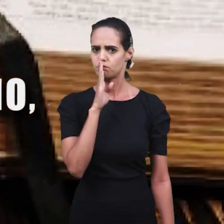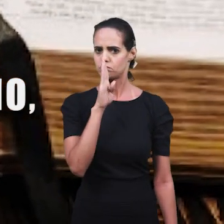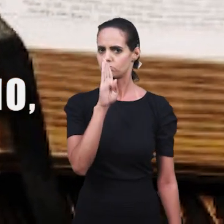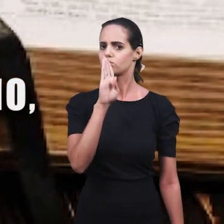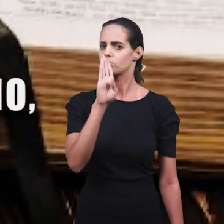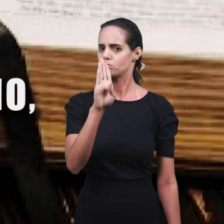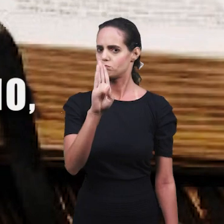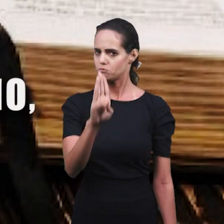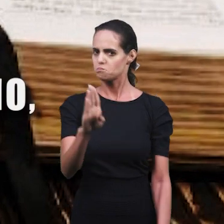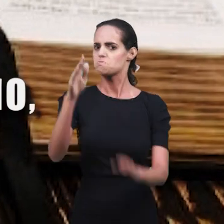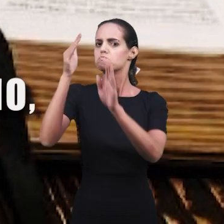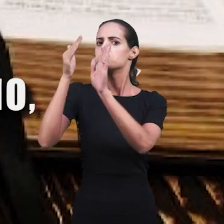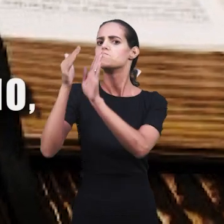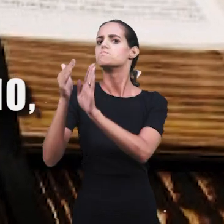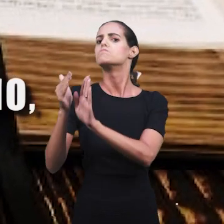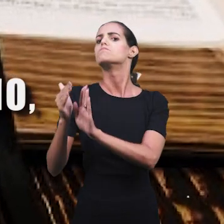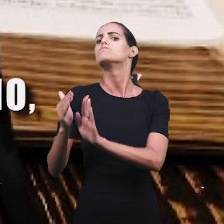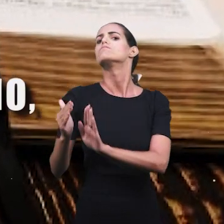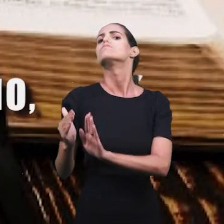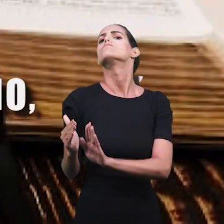são